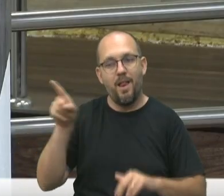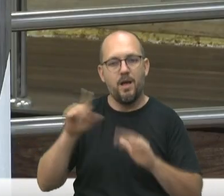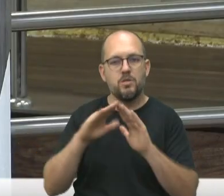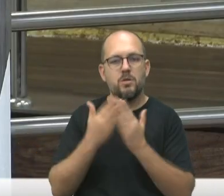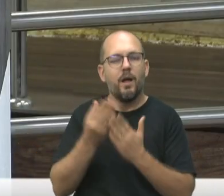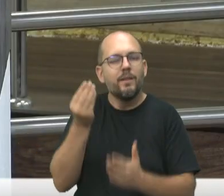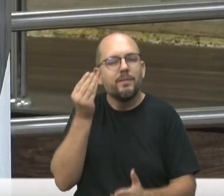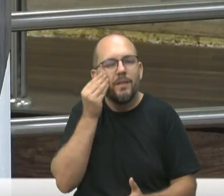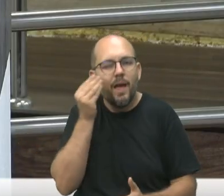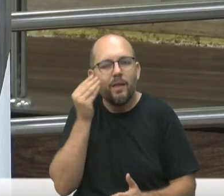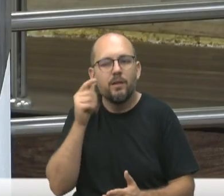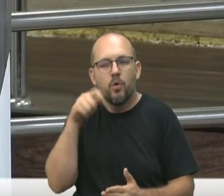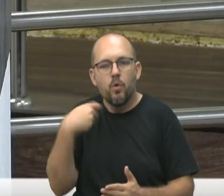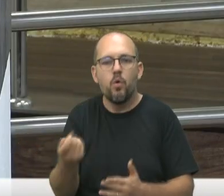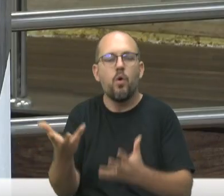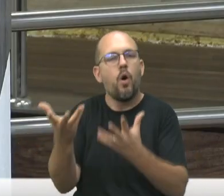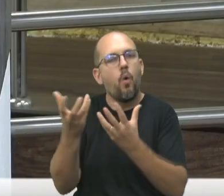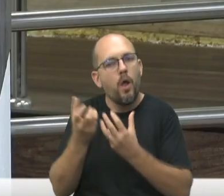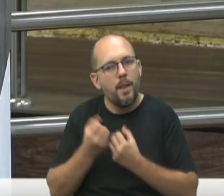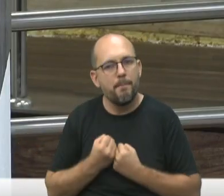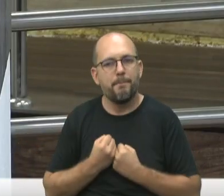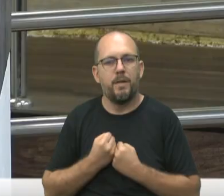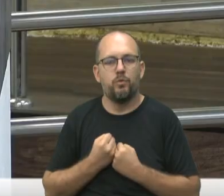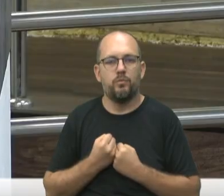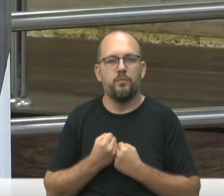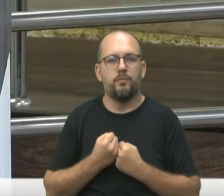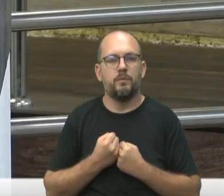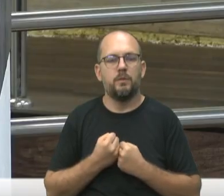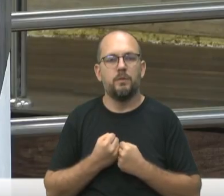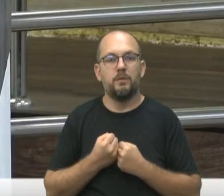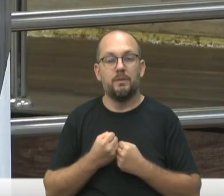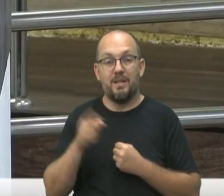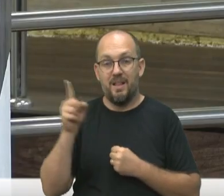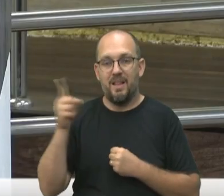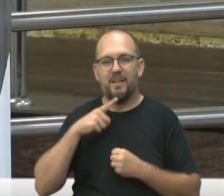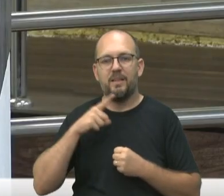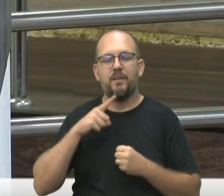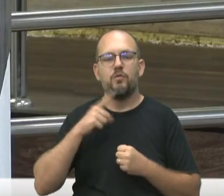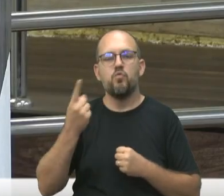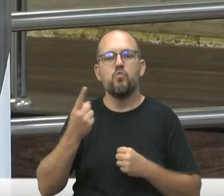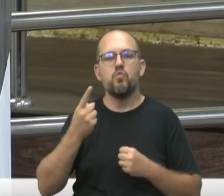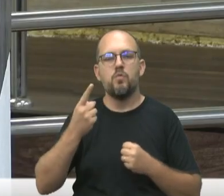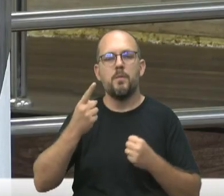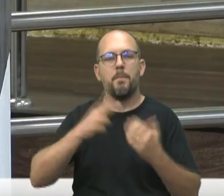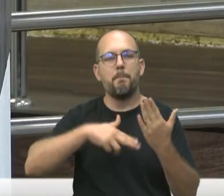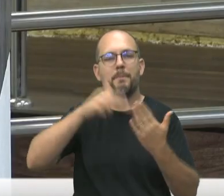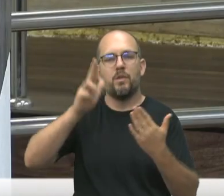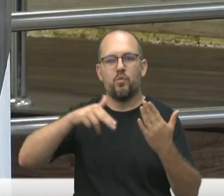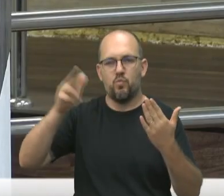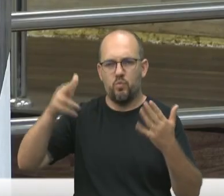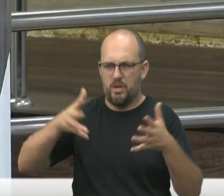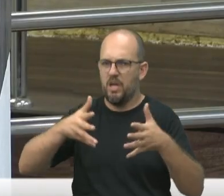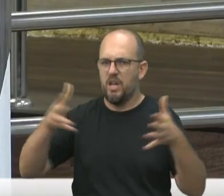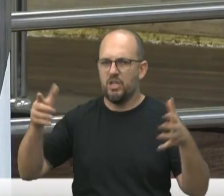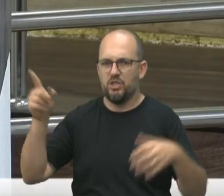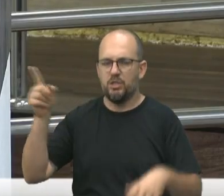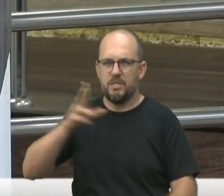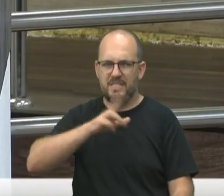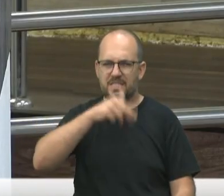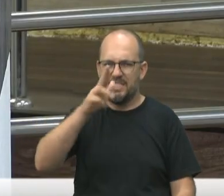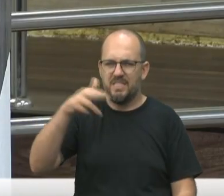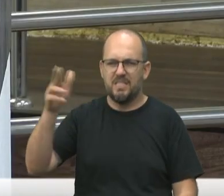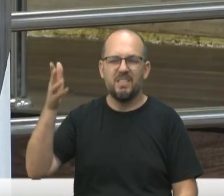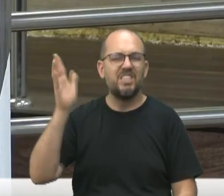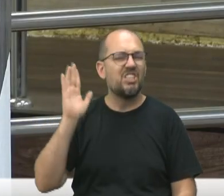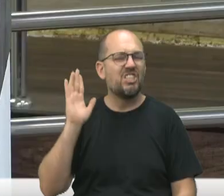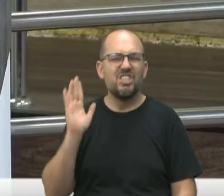um acolhimento. A gente fez uma pintura muito grande na nossa escola, e essa pintura já sofreu, assim,